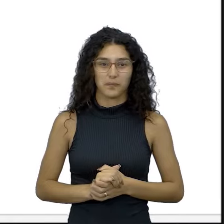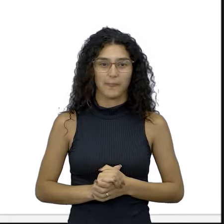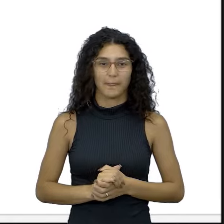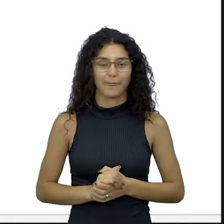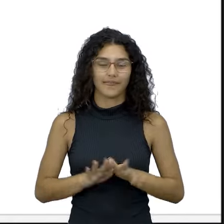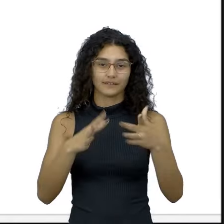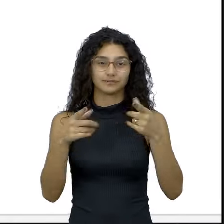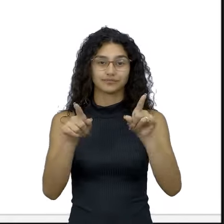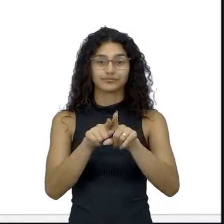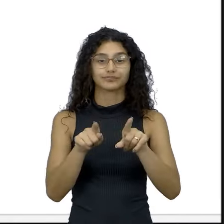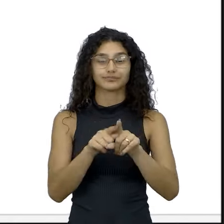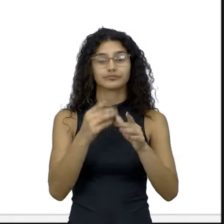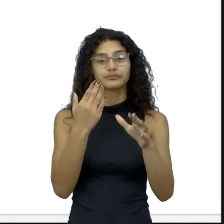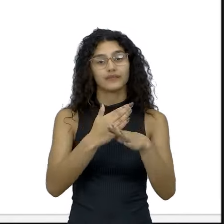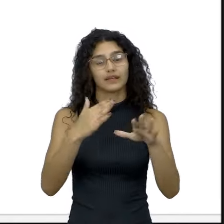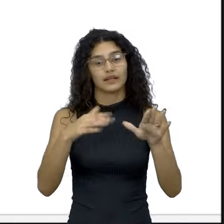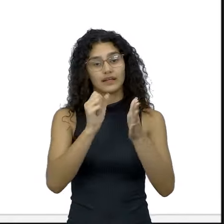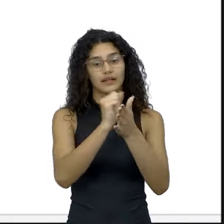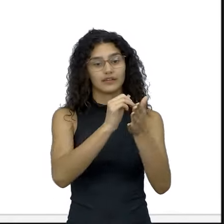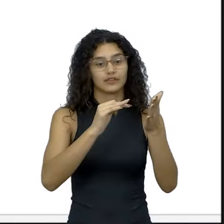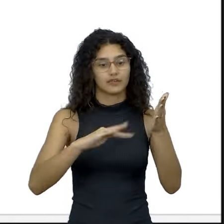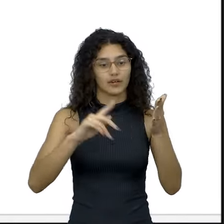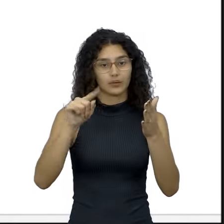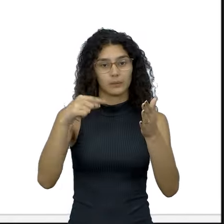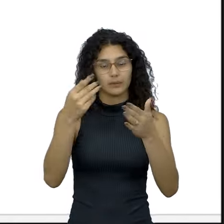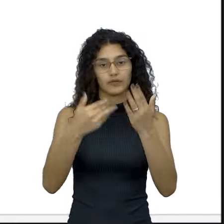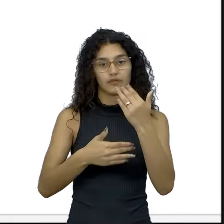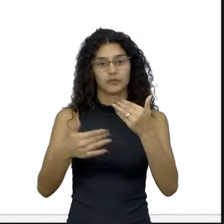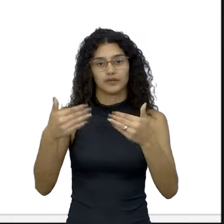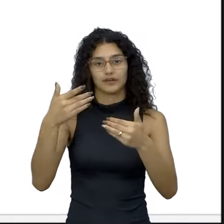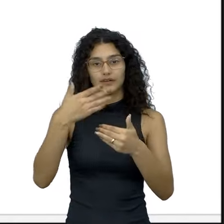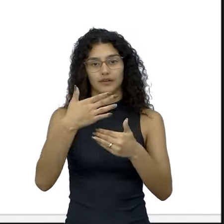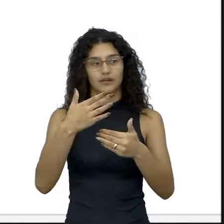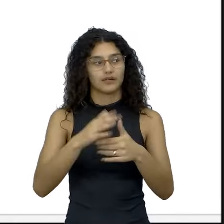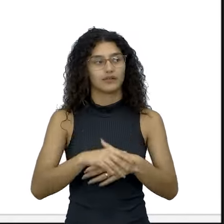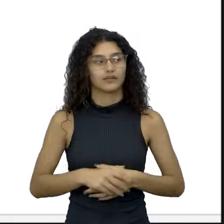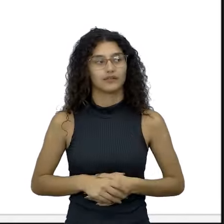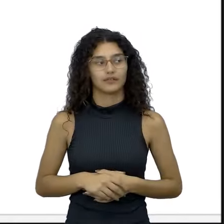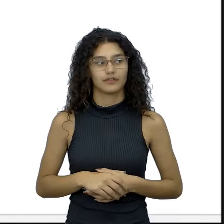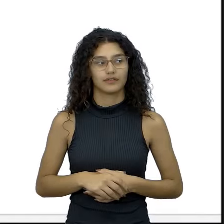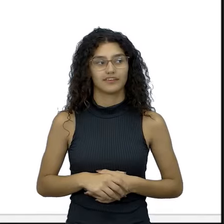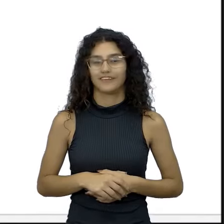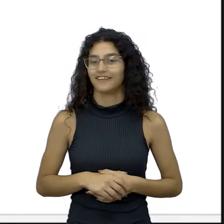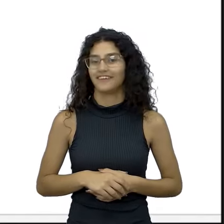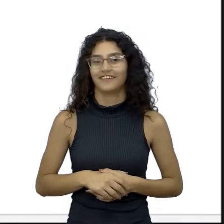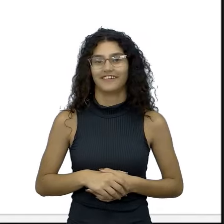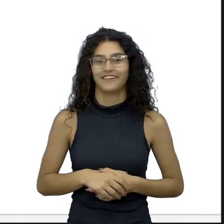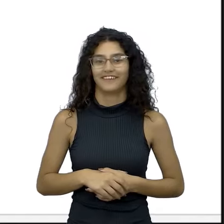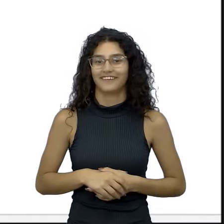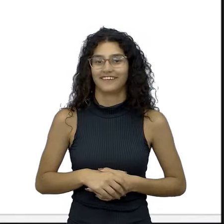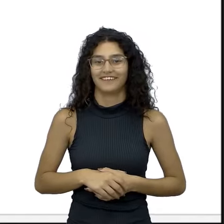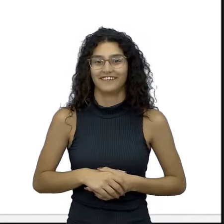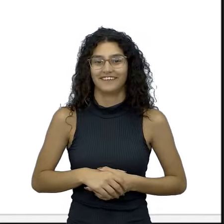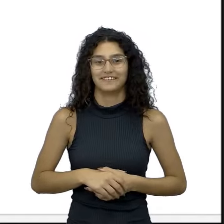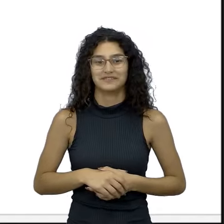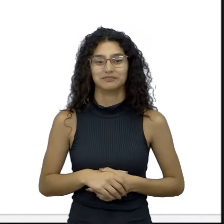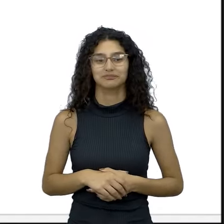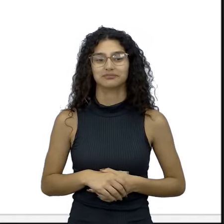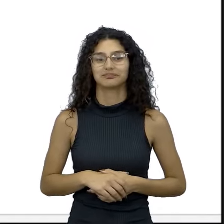E aí, termina essa atividade no próximo slide. Espera aí só um pouquinho.